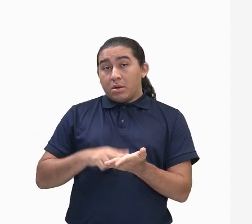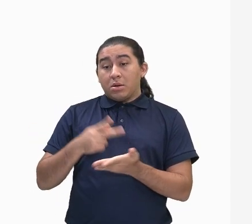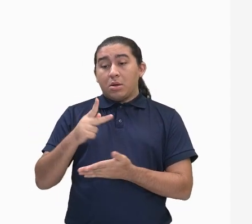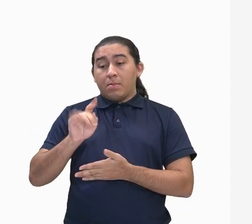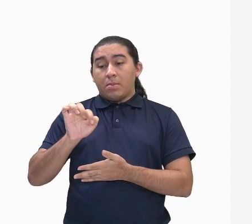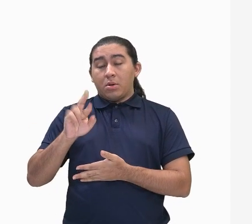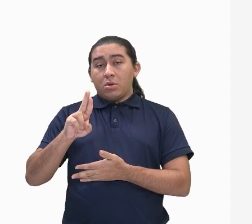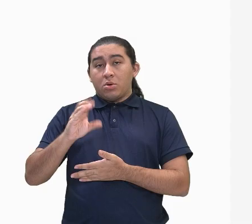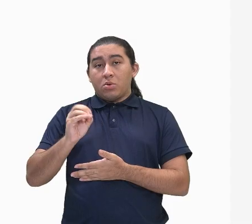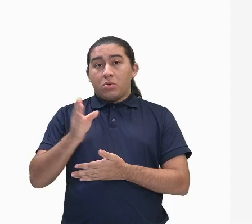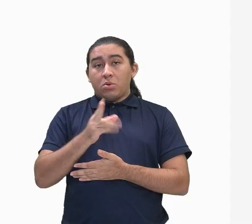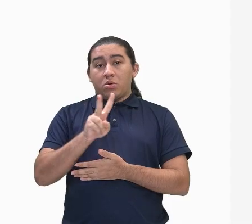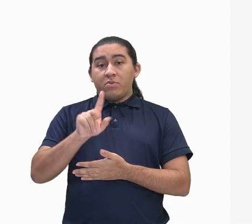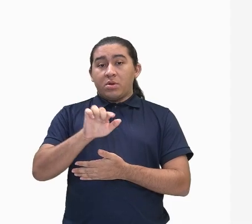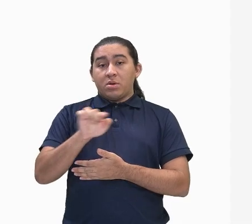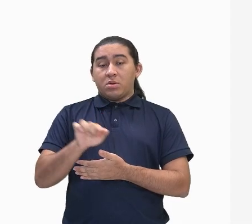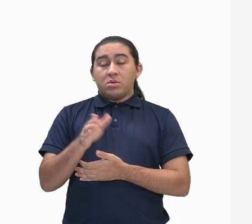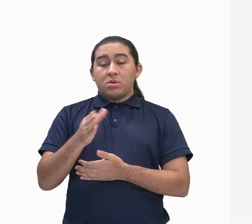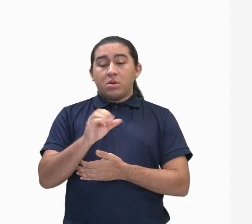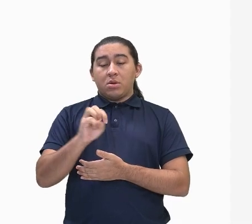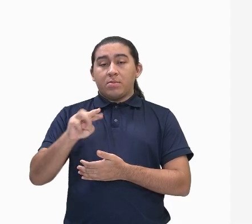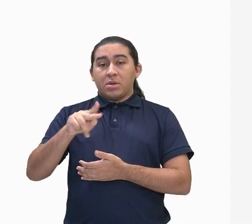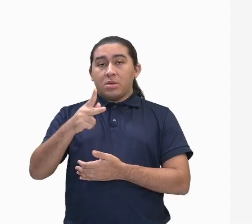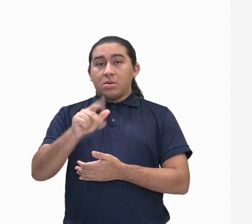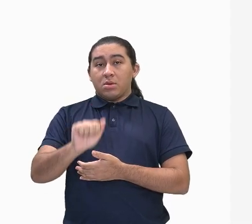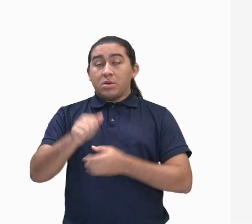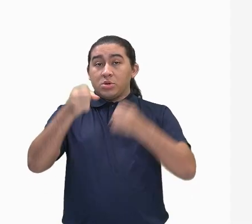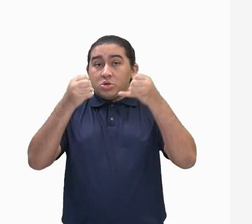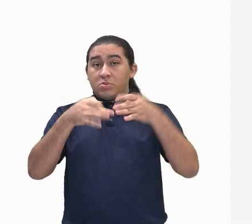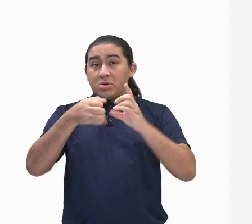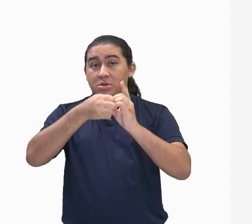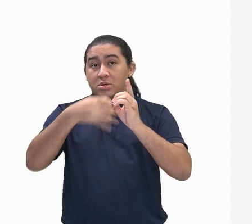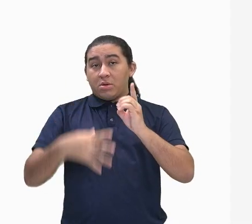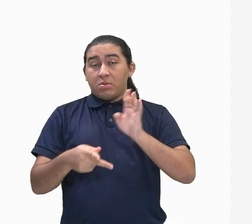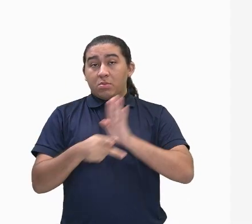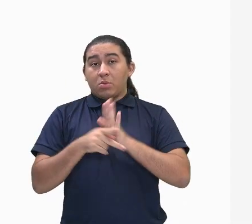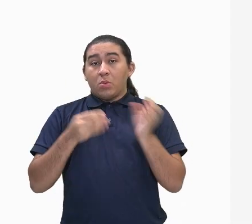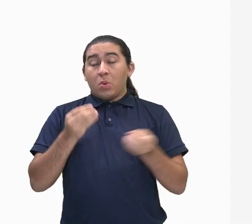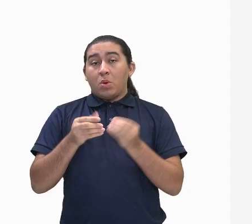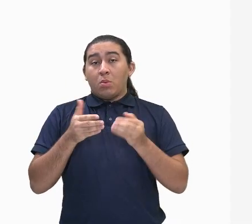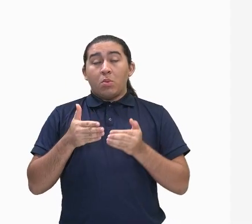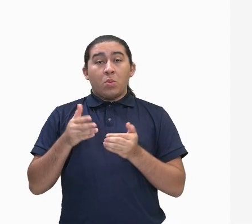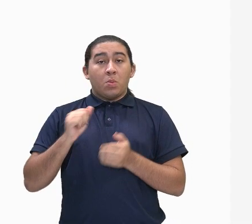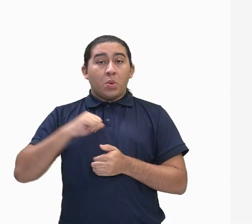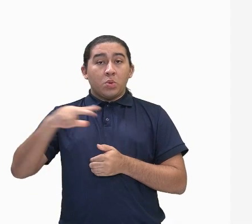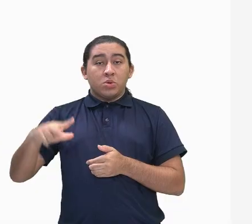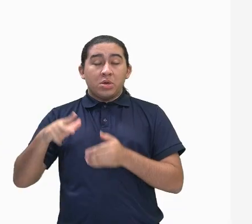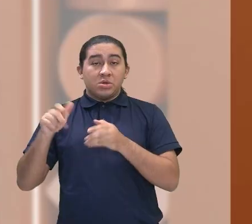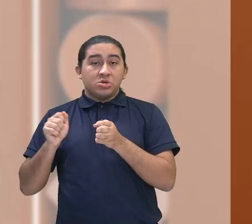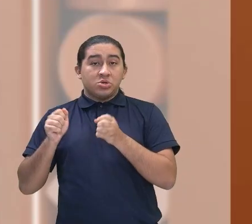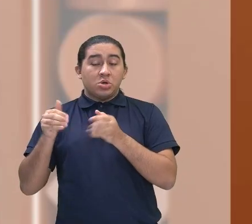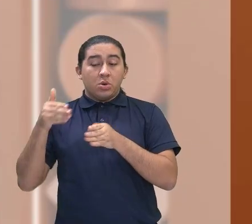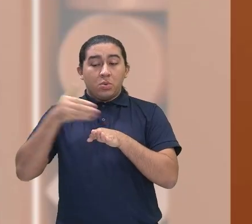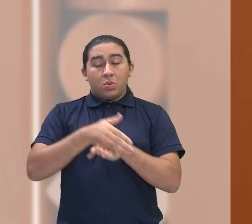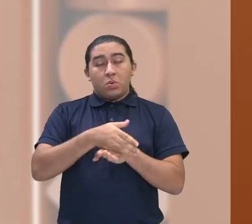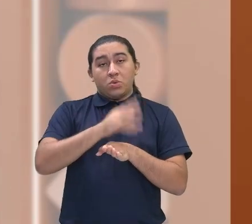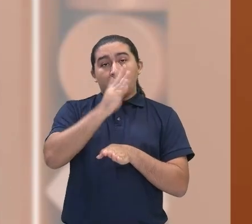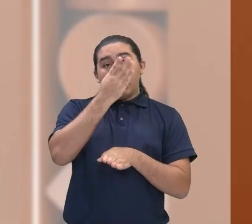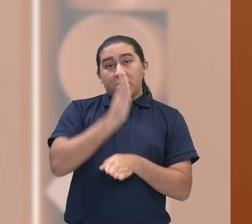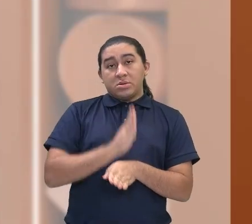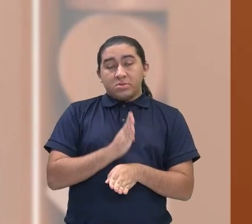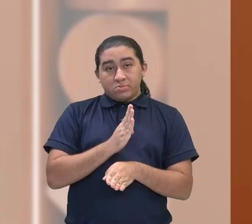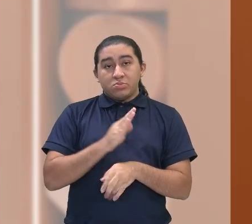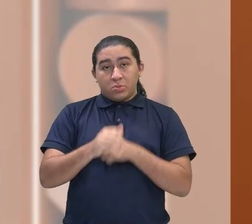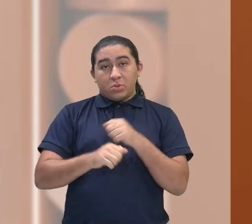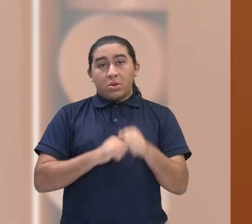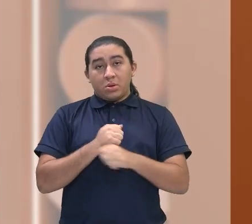Caminha, que descreve a chegada, né, dos portugueses ao Brasil em 1500. E aí você percebe a